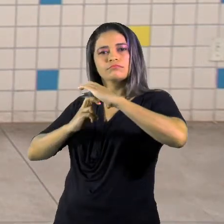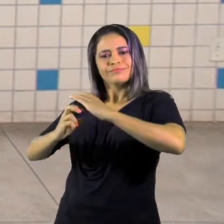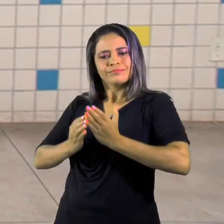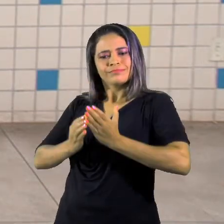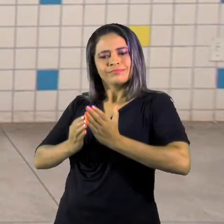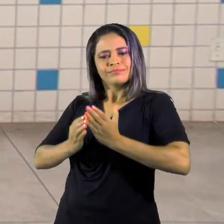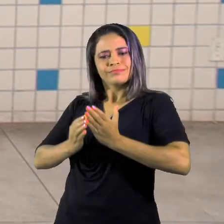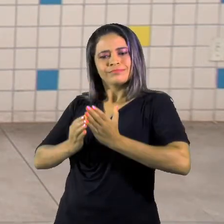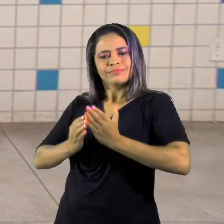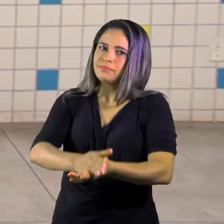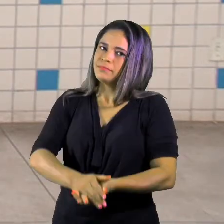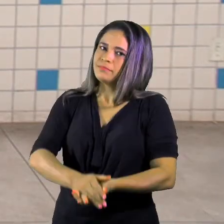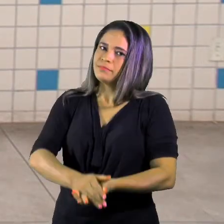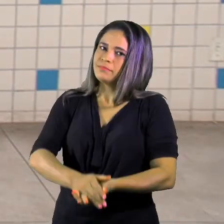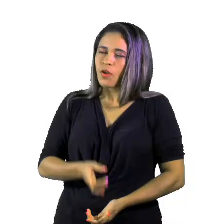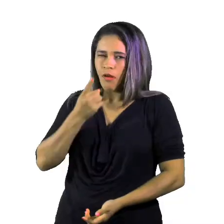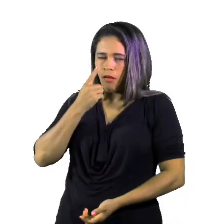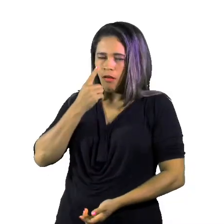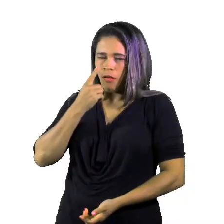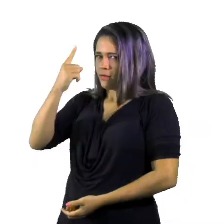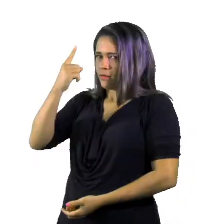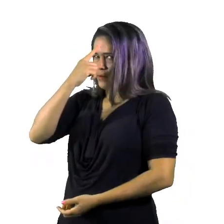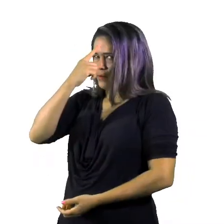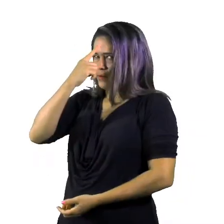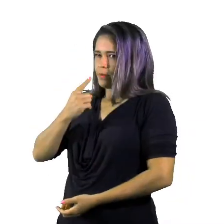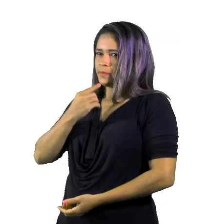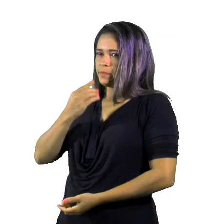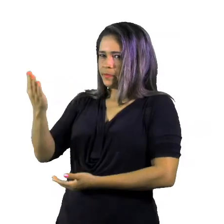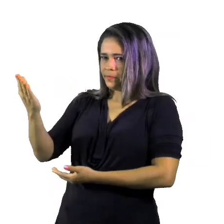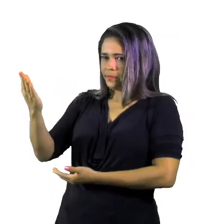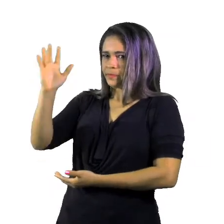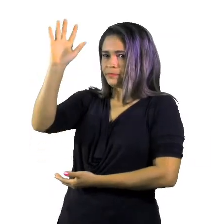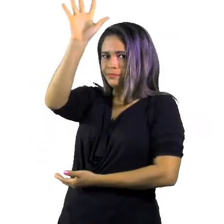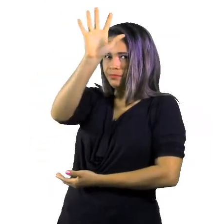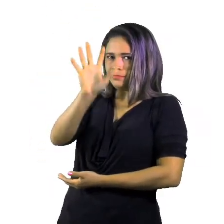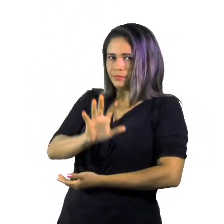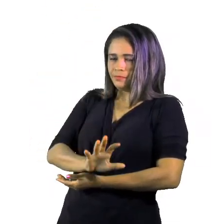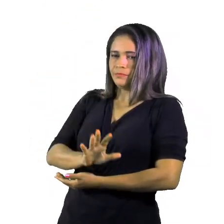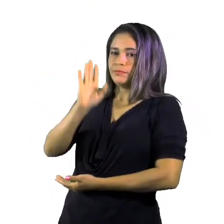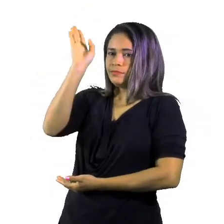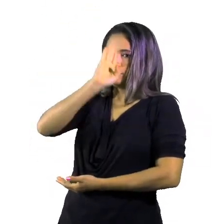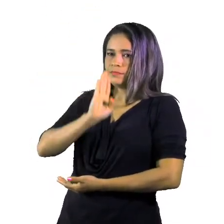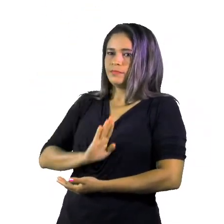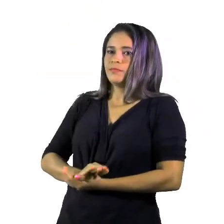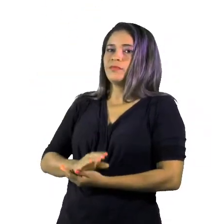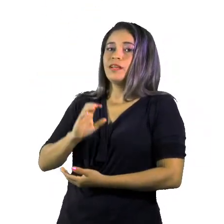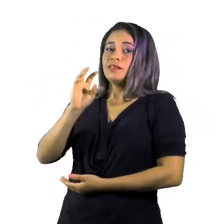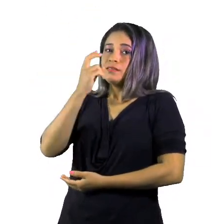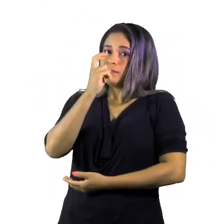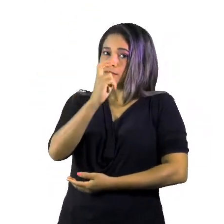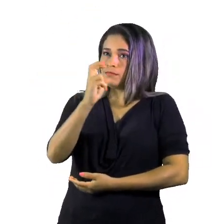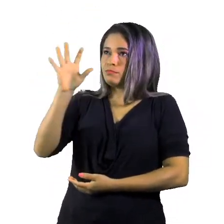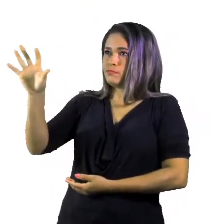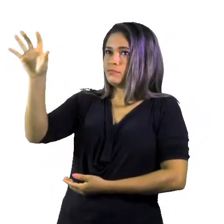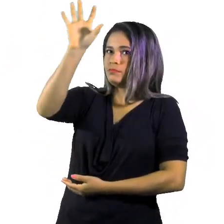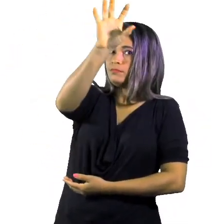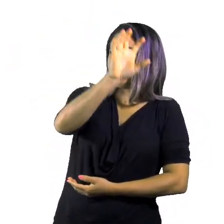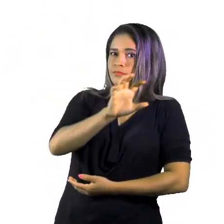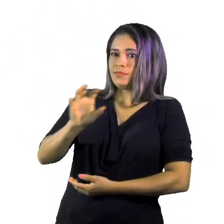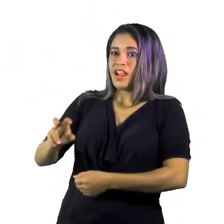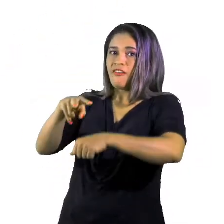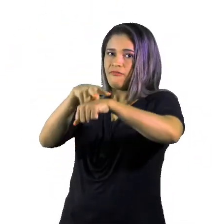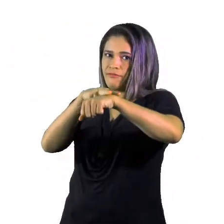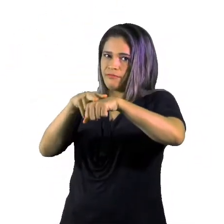hidrovias. Observa o mapa do Brasil. Então, aqui o mapa do Brasil com as cinco regiões. Essa área